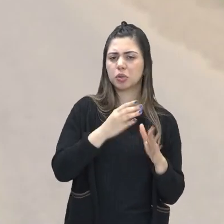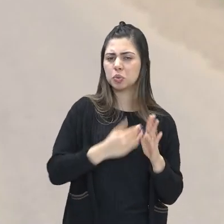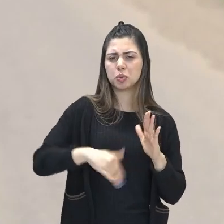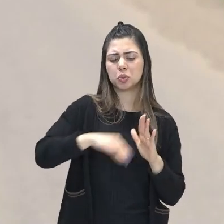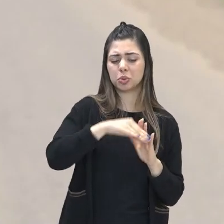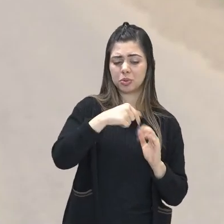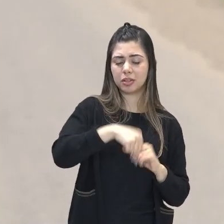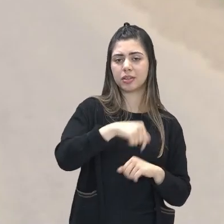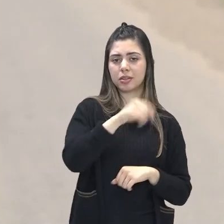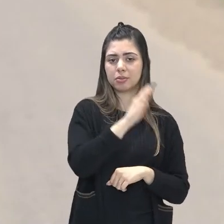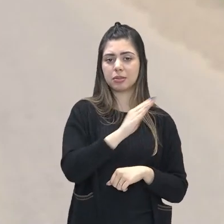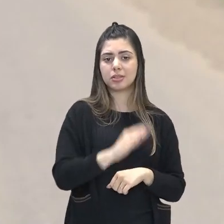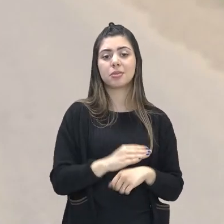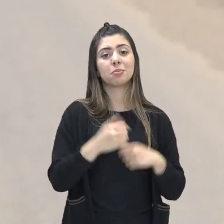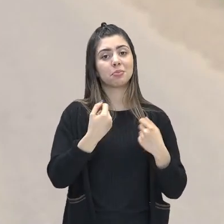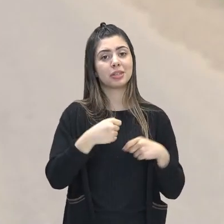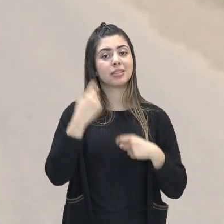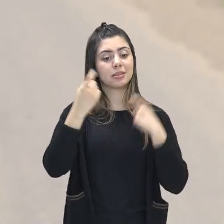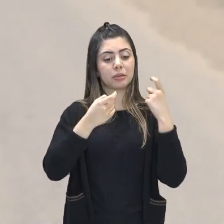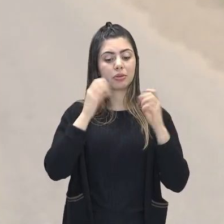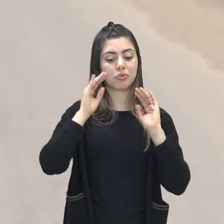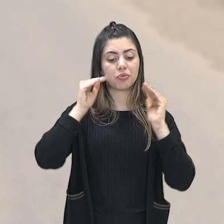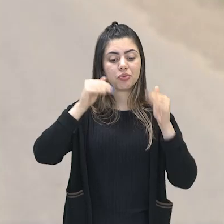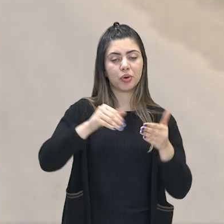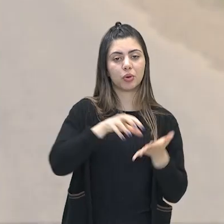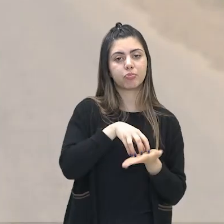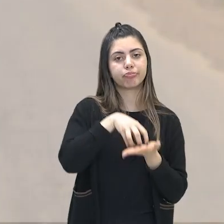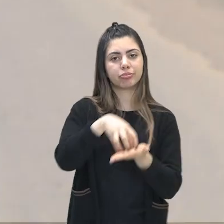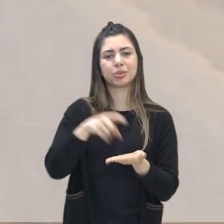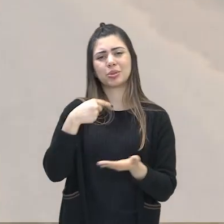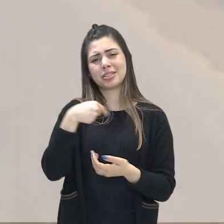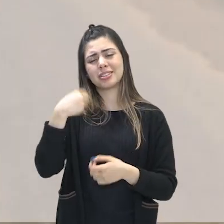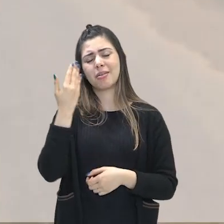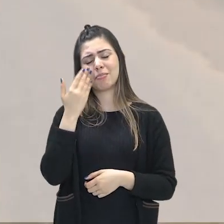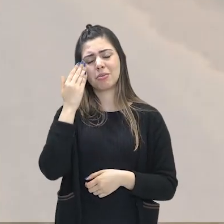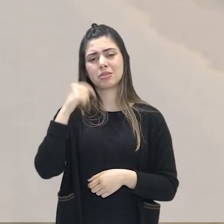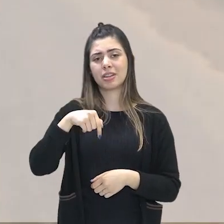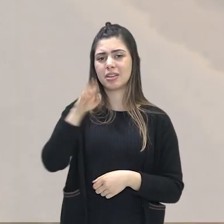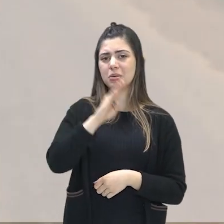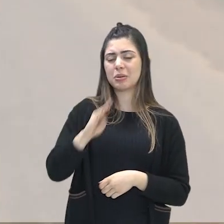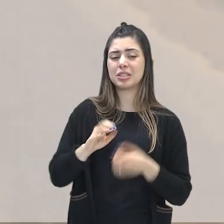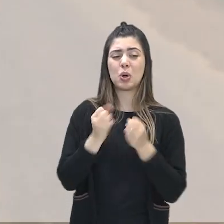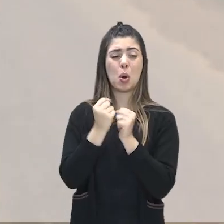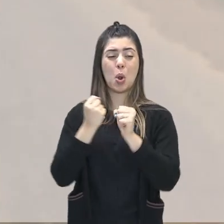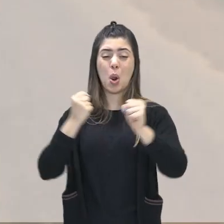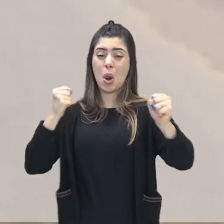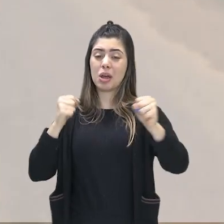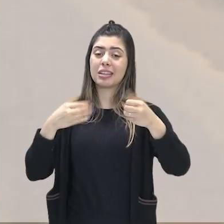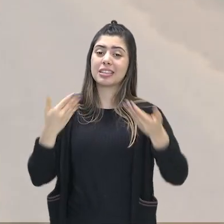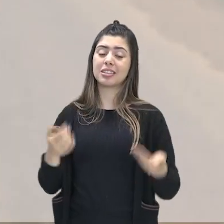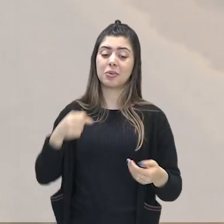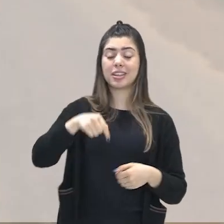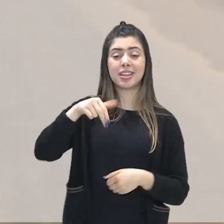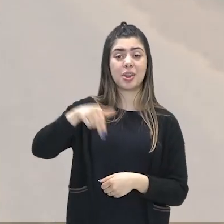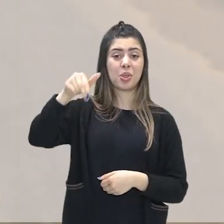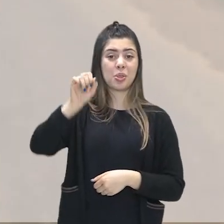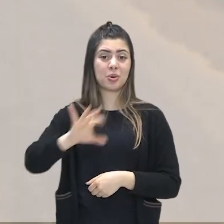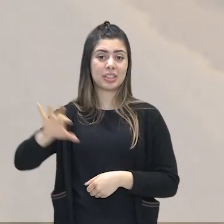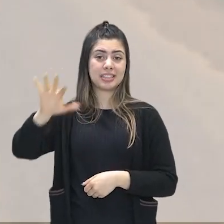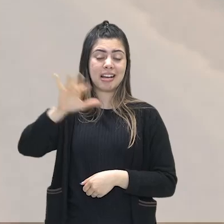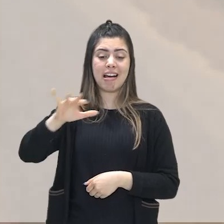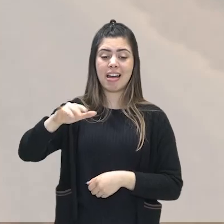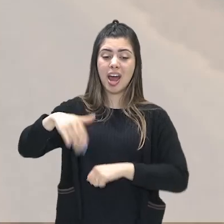brasileiro, tem que ter esse tipo de preocupação. As distâncias no Brasil são muito grandes. Região norte ainda tem menos estradas, né?